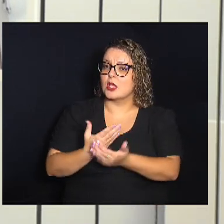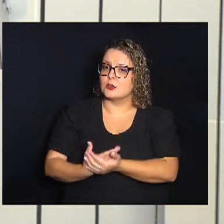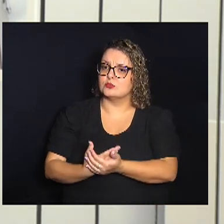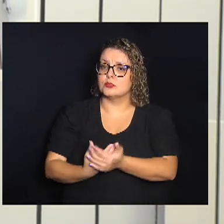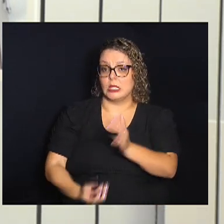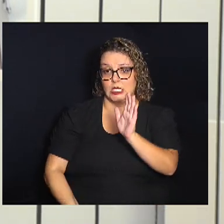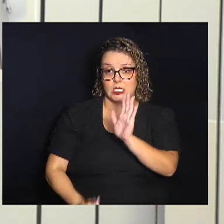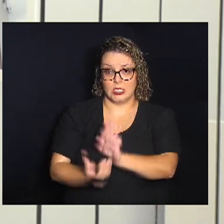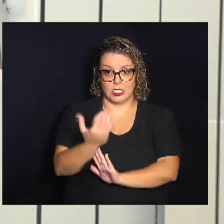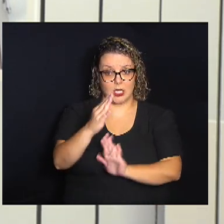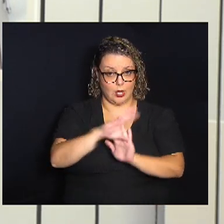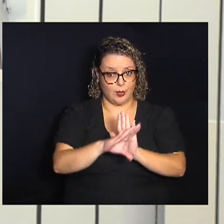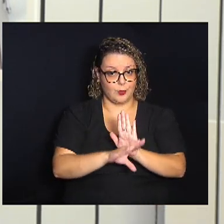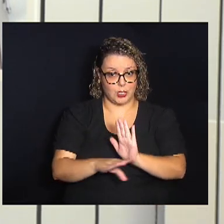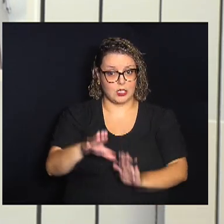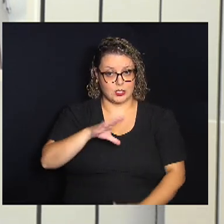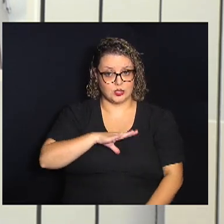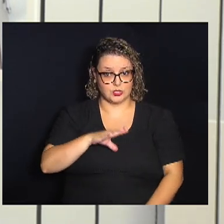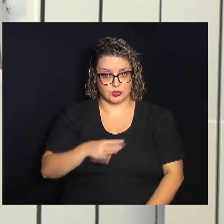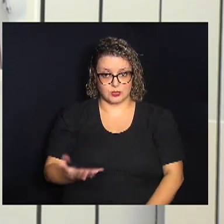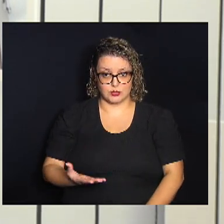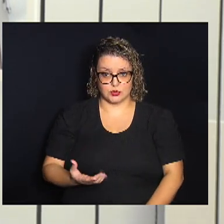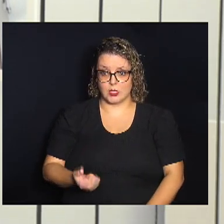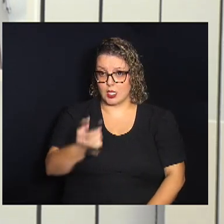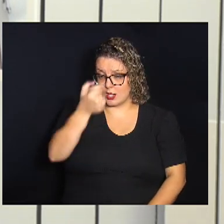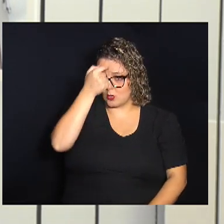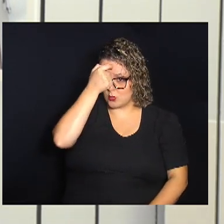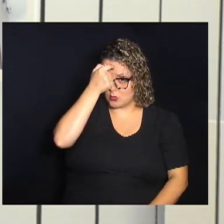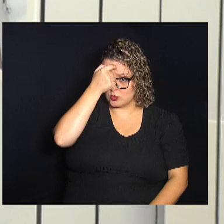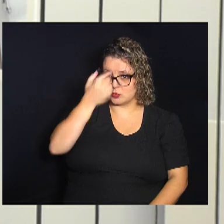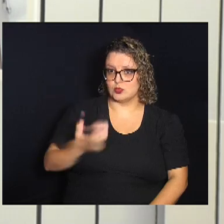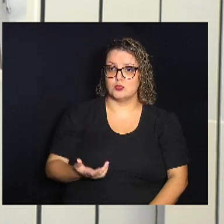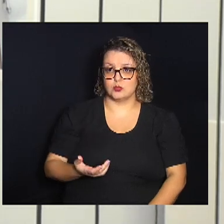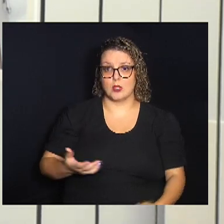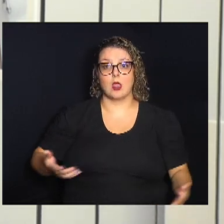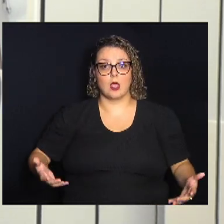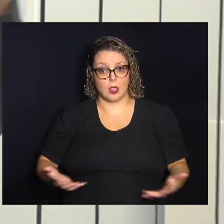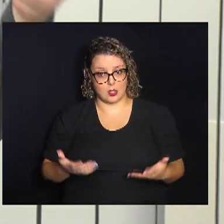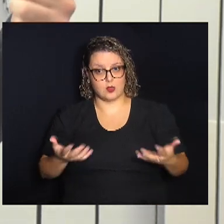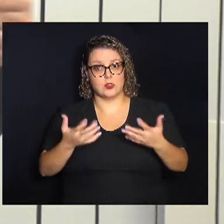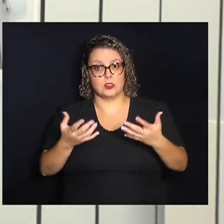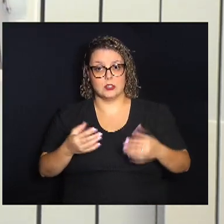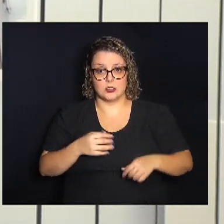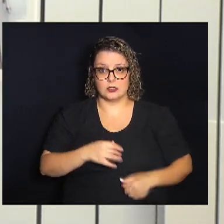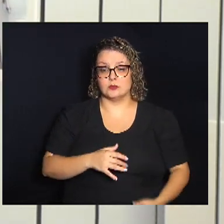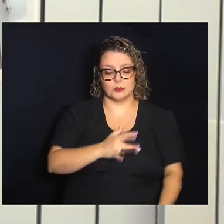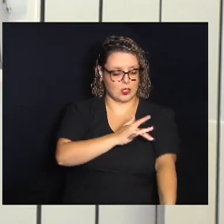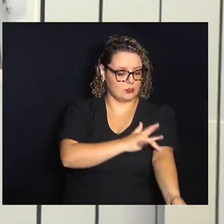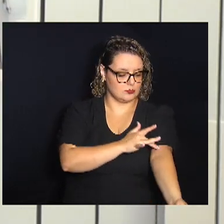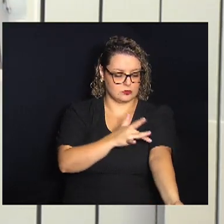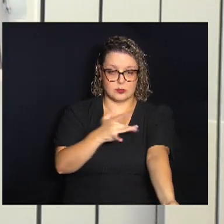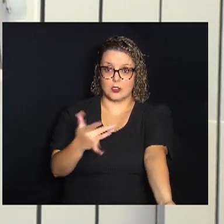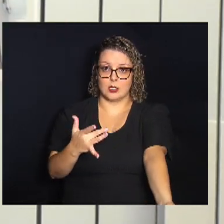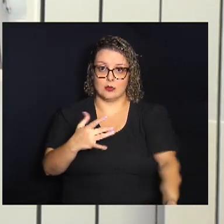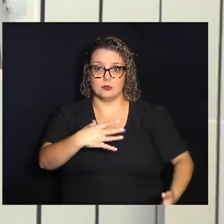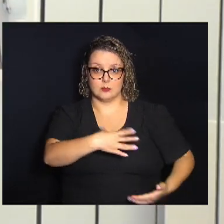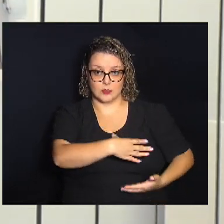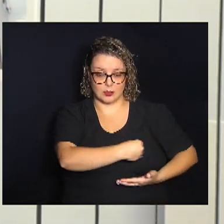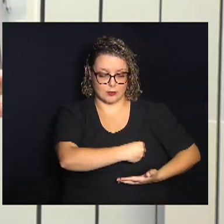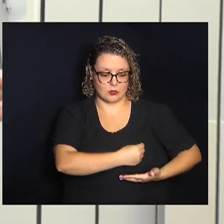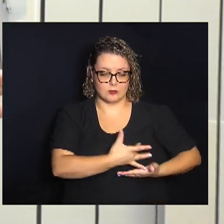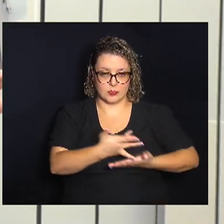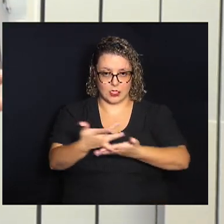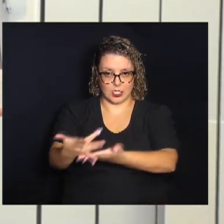criação de um programa municipal de conscientização e incentivo à doação de sangue e leite materno na